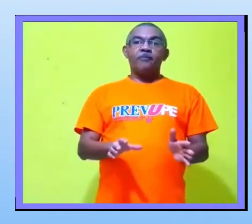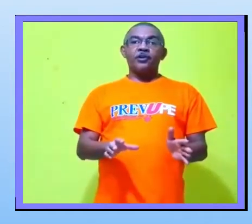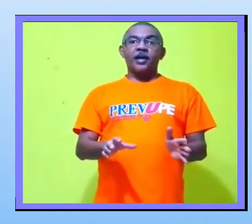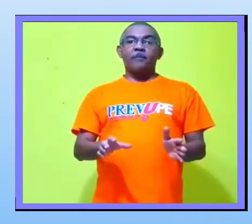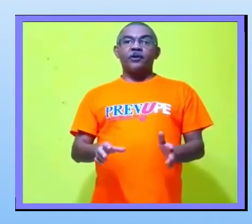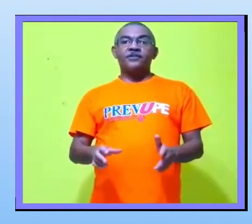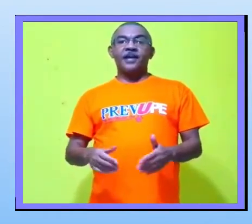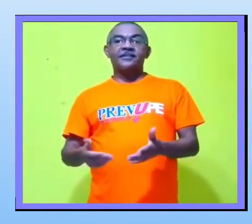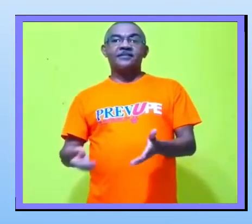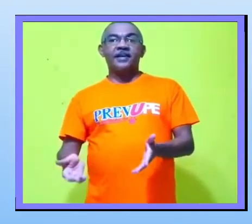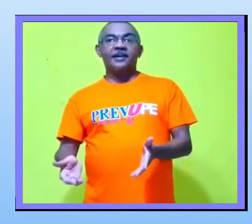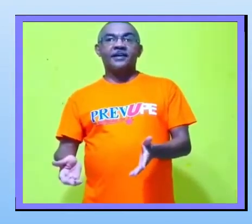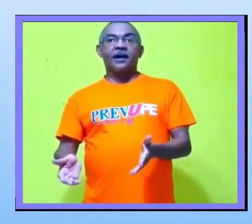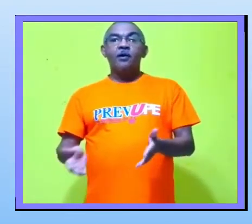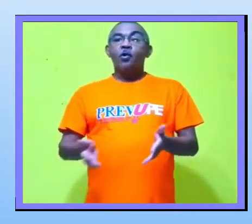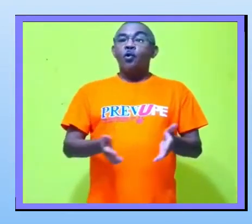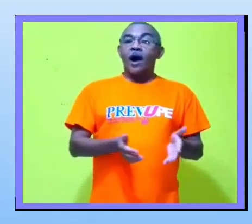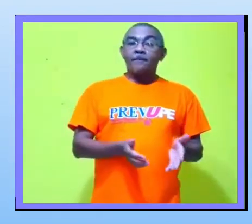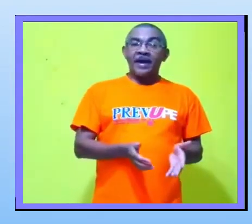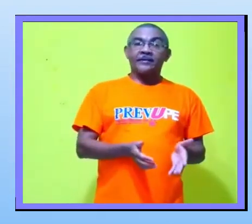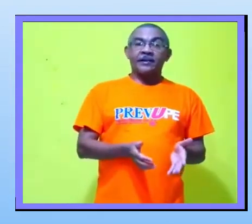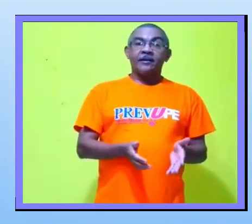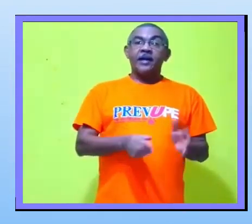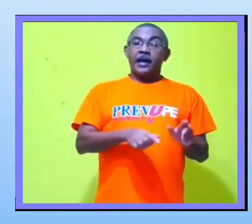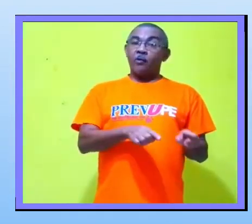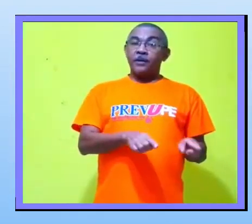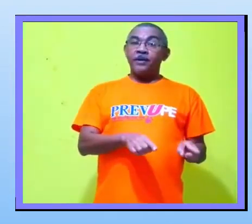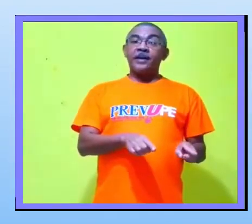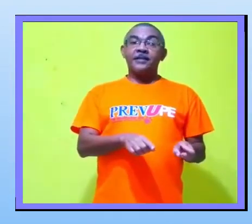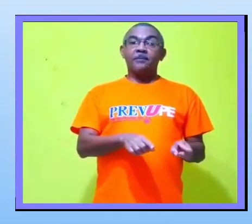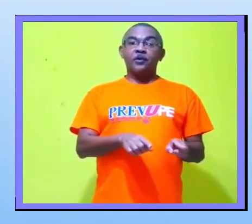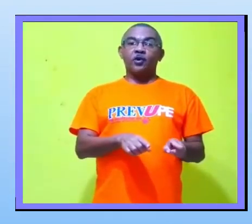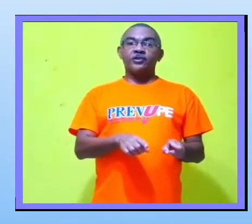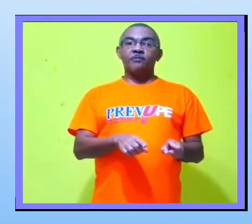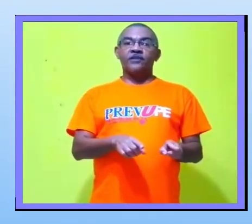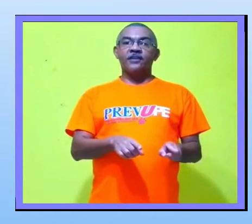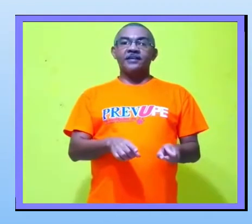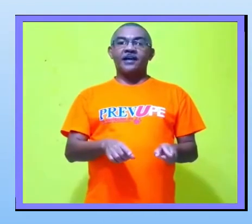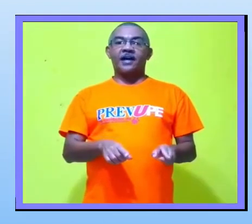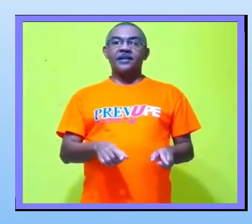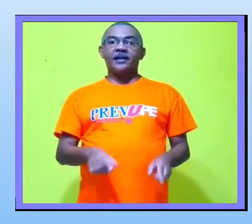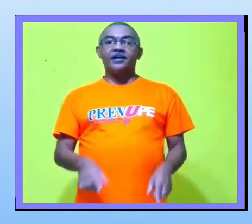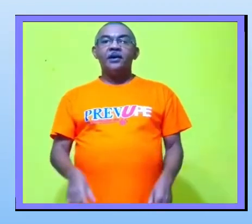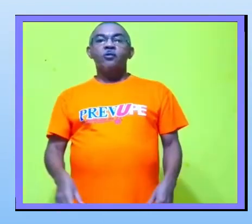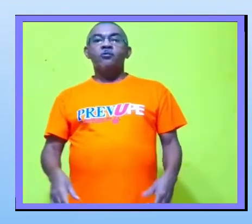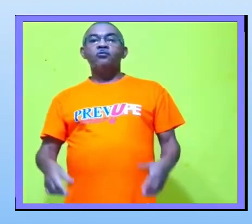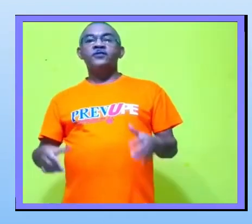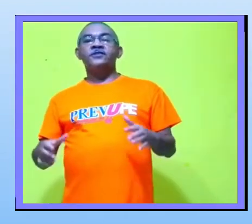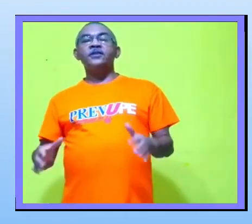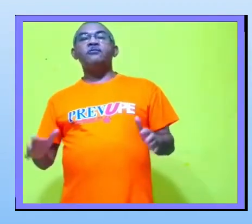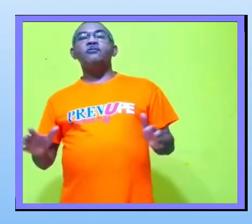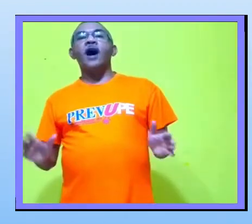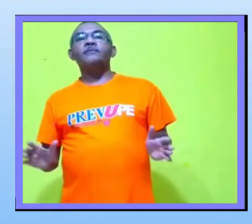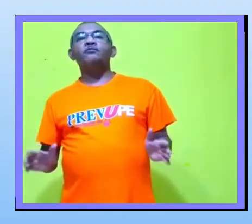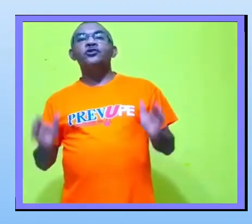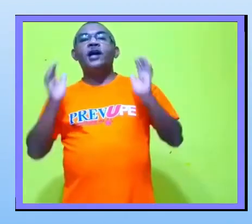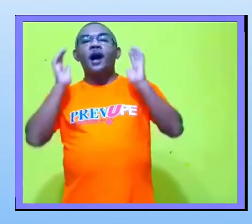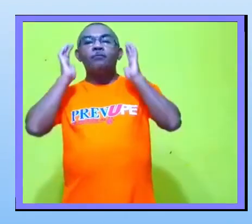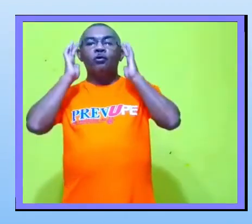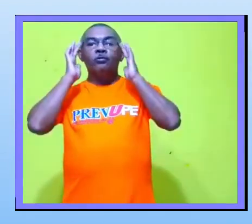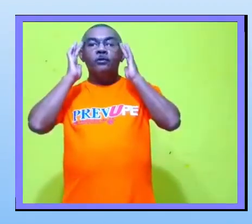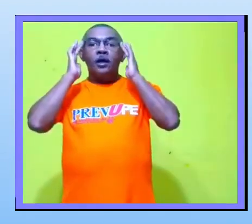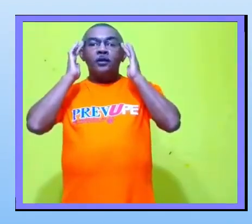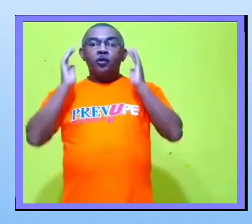cadeia carbônica ela pode ser acíclica ou aberta. É o primeiro exemplo que nós estamos vendo nessa cadeia aí, com 5 átomos